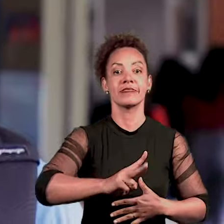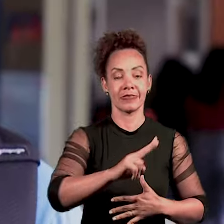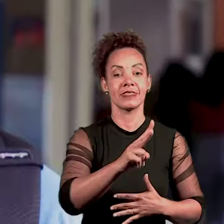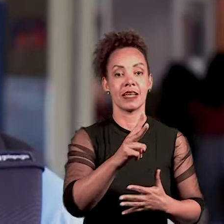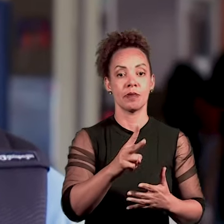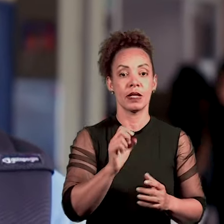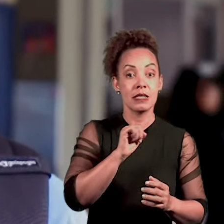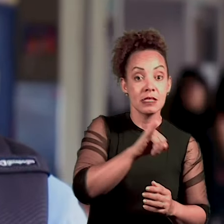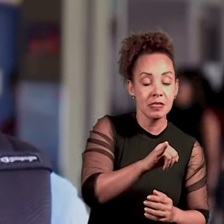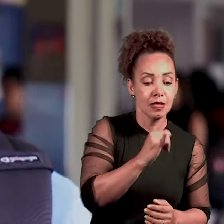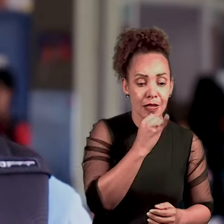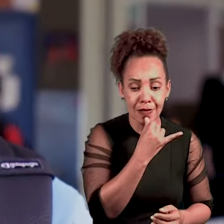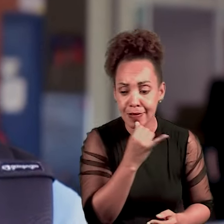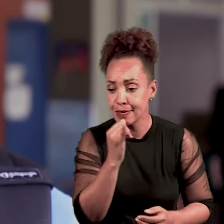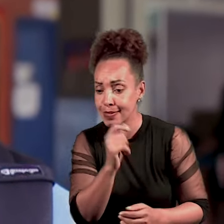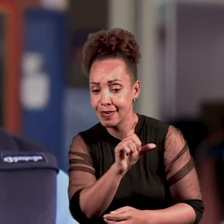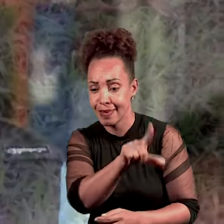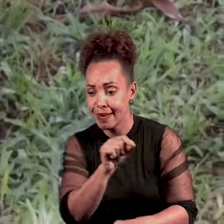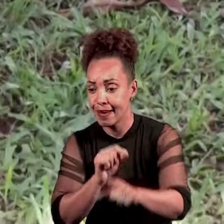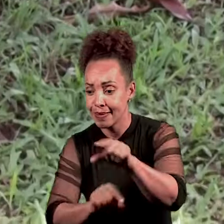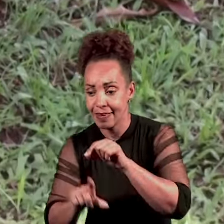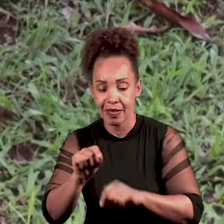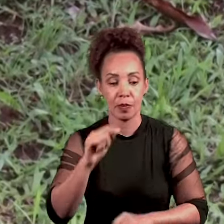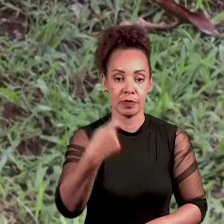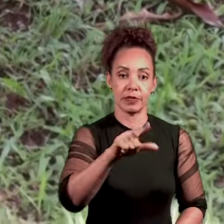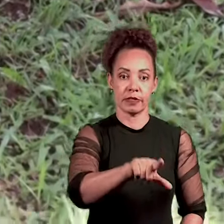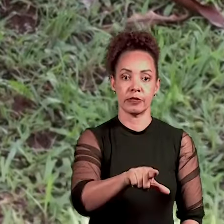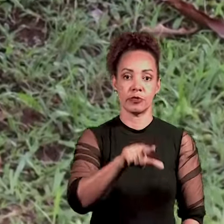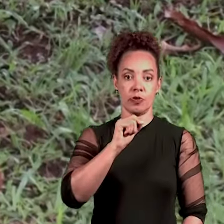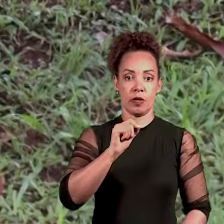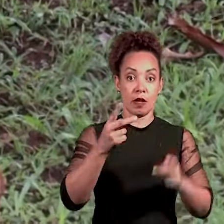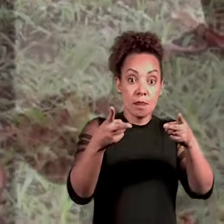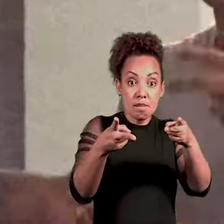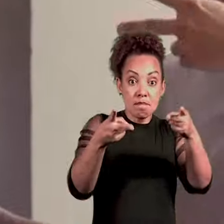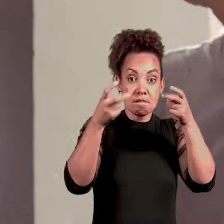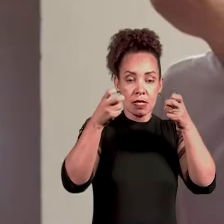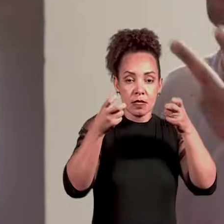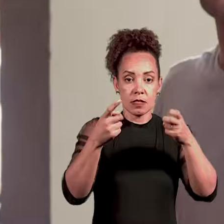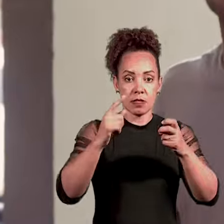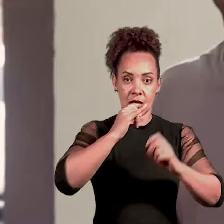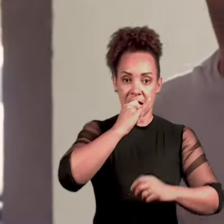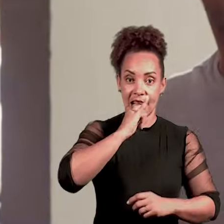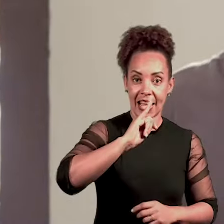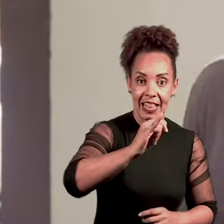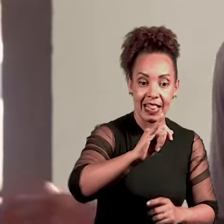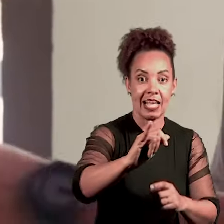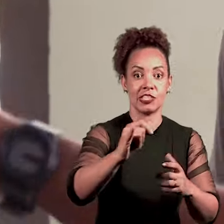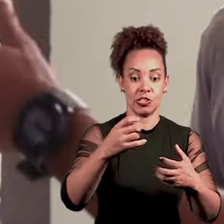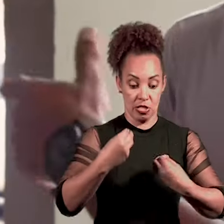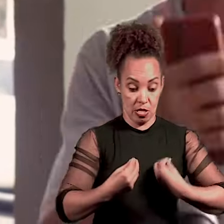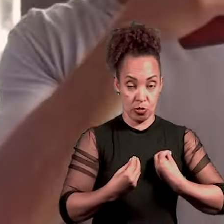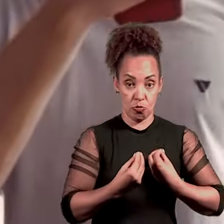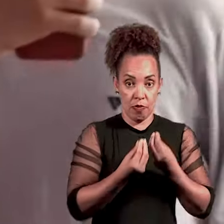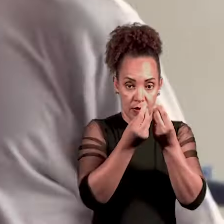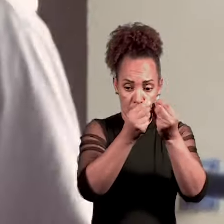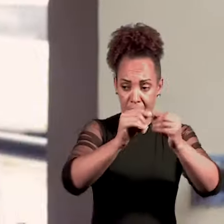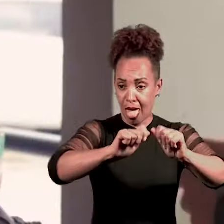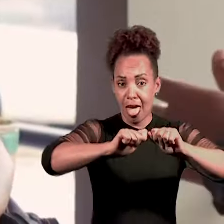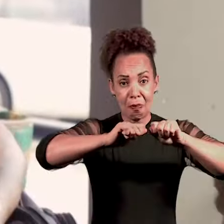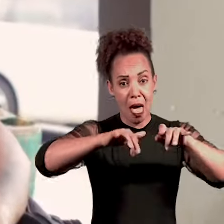sempre a calma, pois a cada agrura encontrada, uma escolha terás que fazer. Perceber a energia